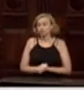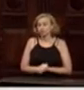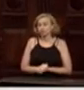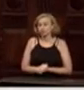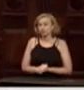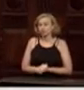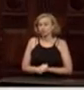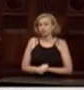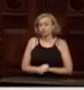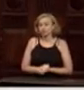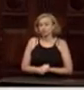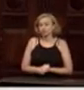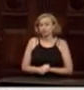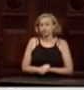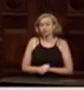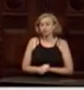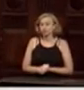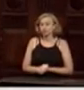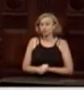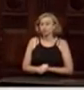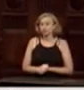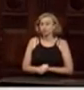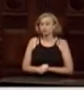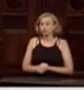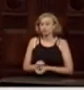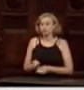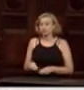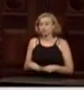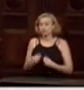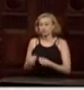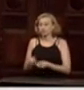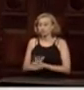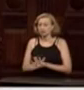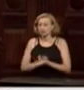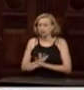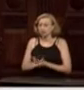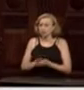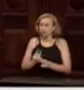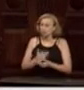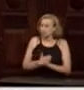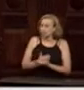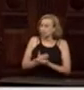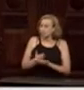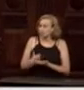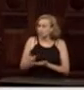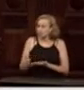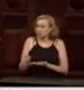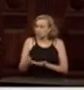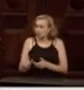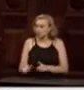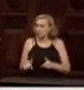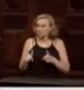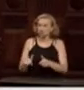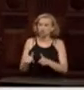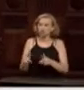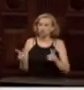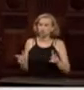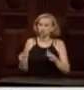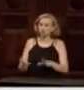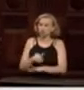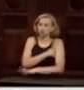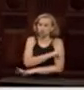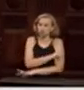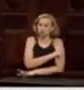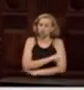as empresas de ônibus e começou a se instalar no estado do Rio de Janeiro a